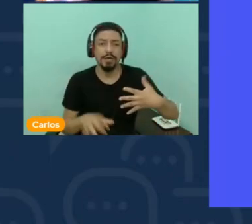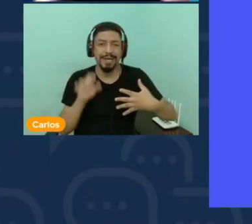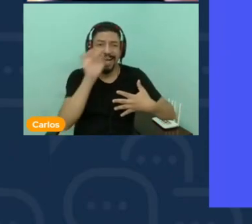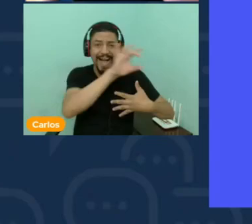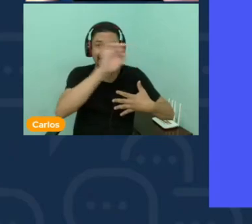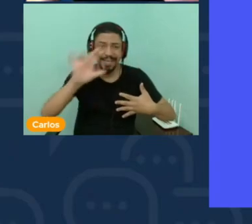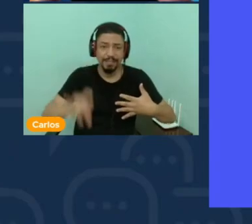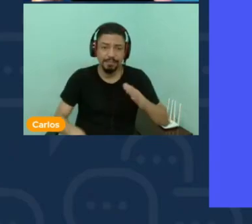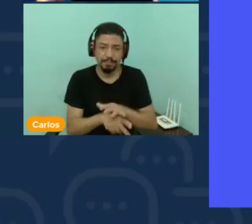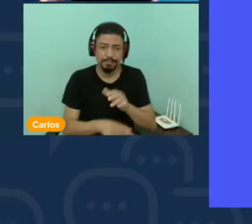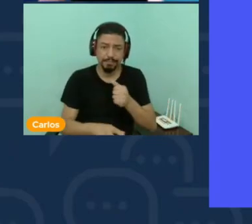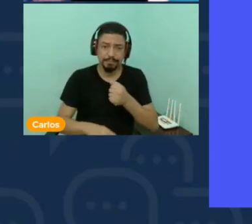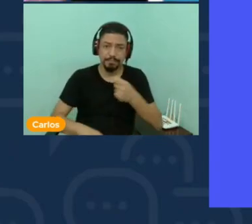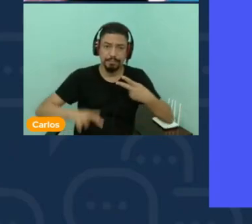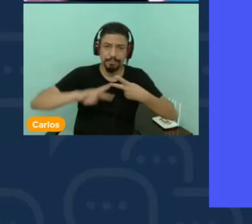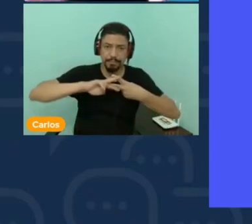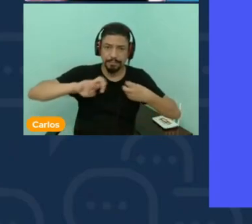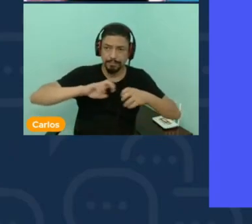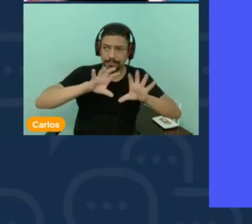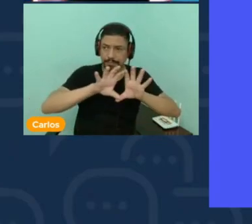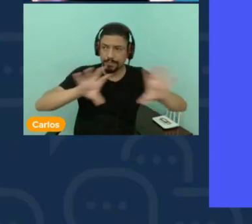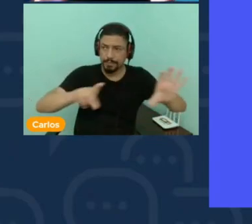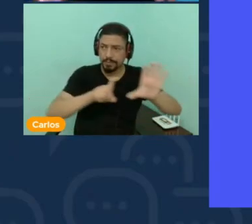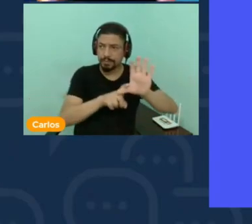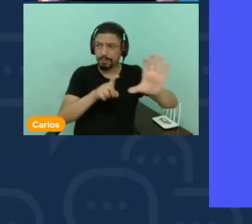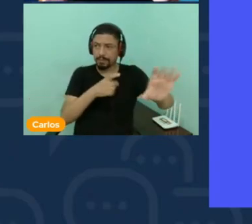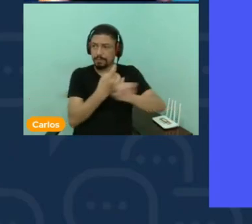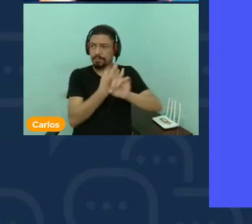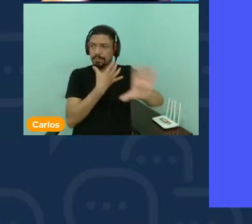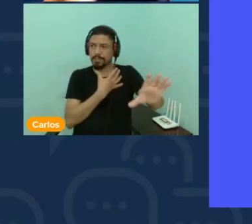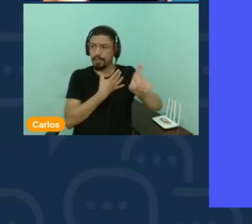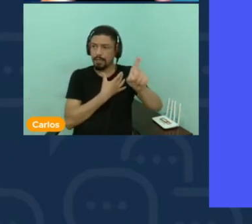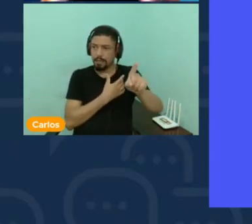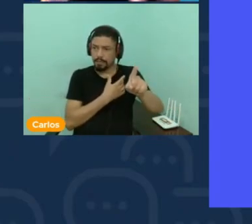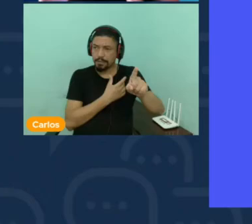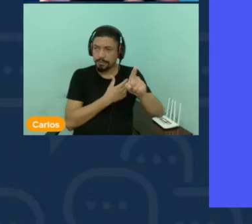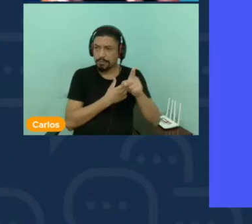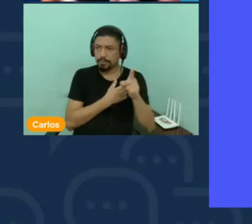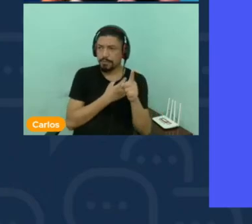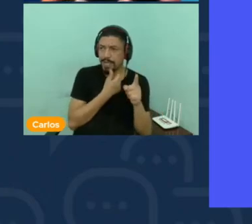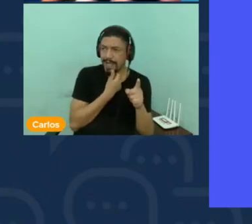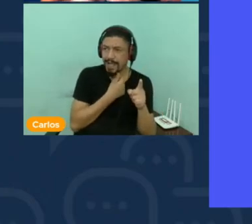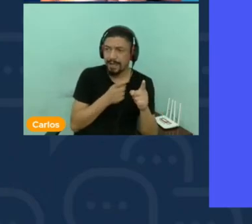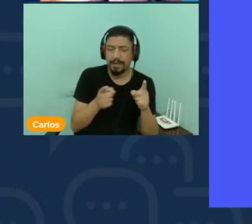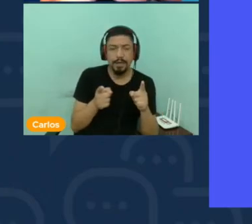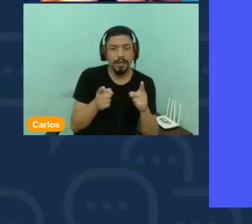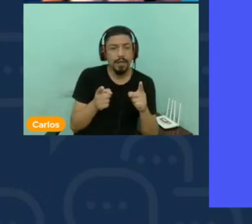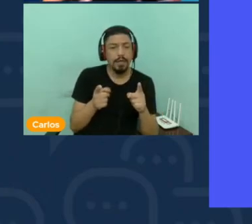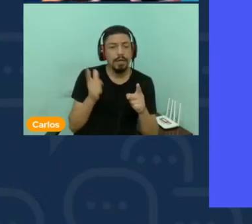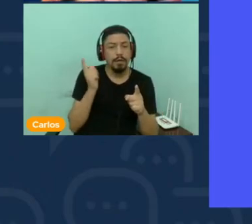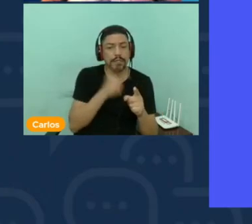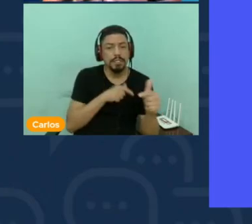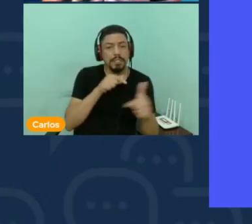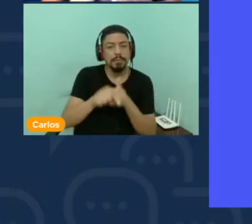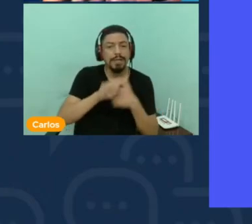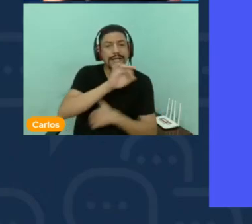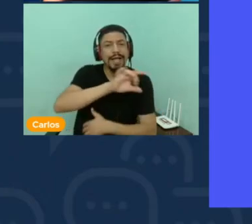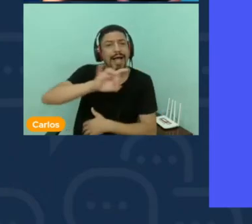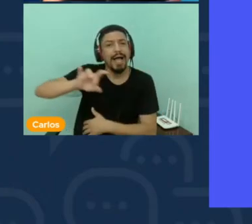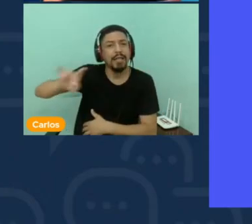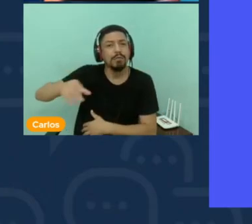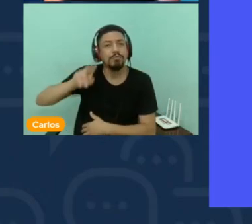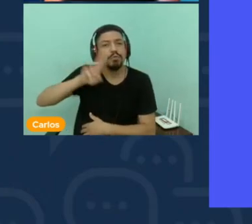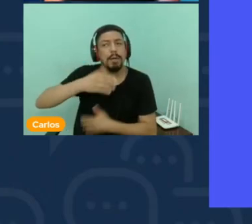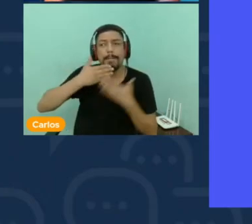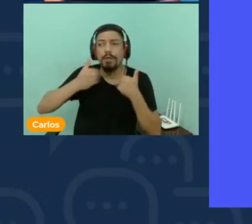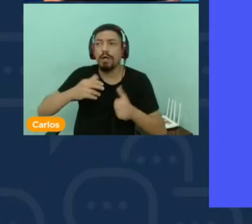aplicação, eles vão ser completamente independentes, e eu posso trabalhar cada um deles ali com o melhor caso de uso